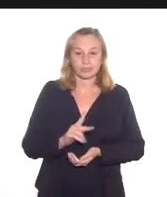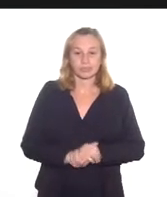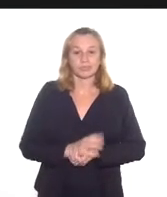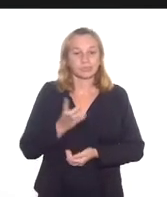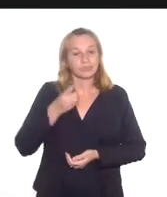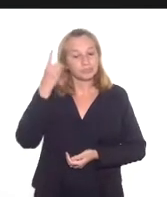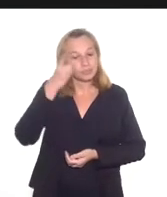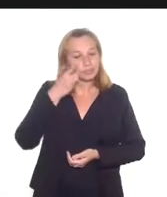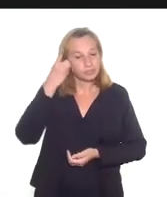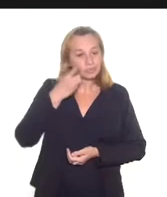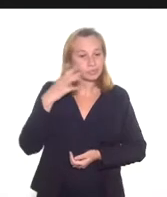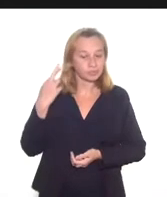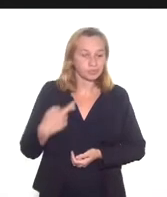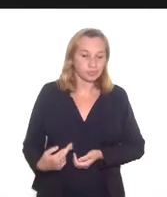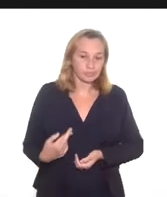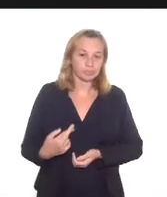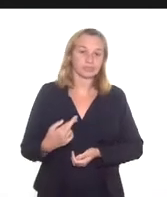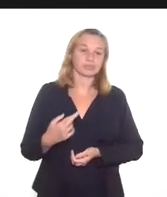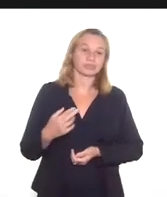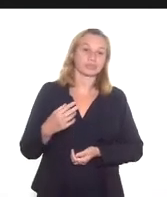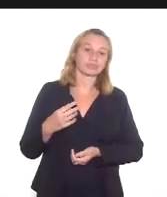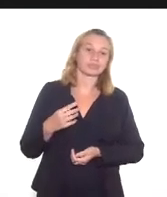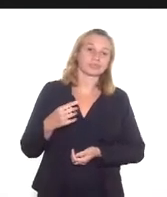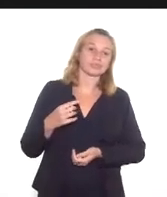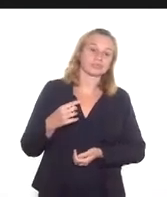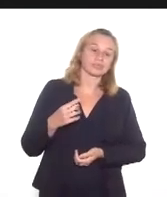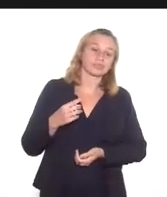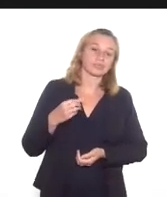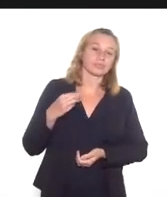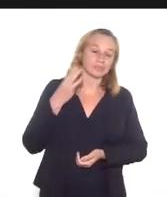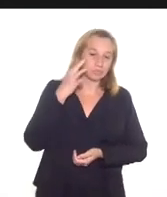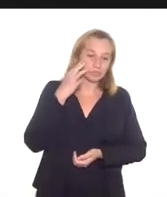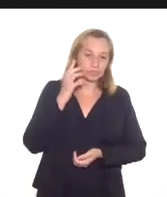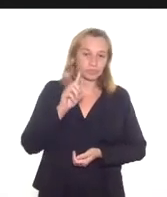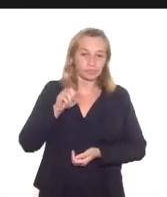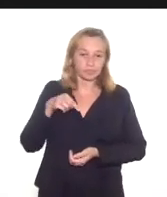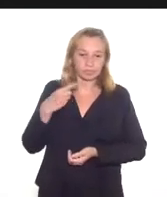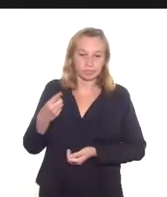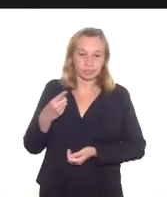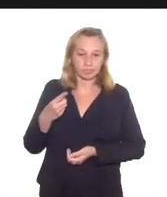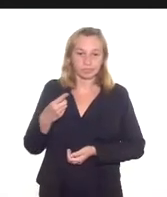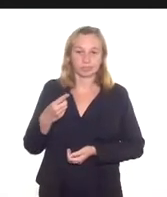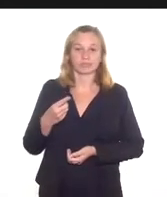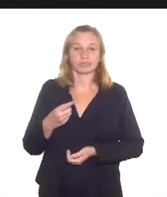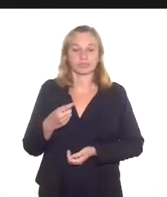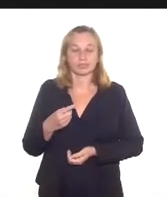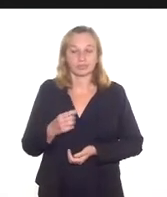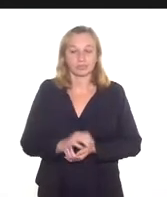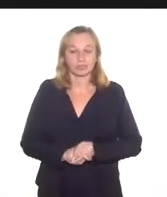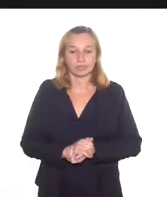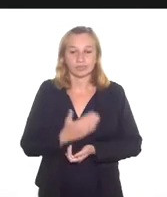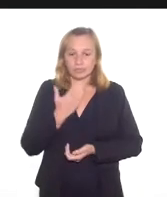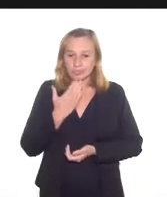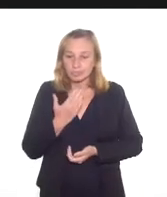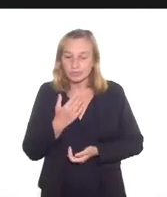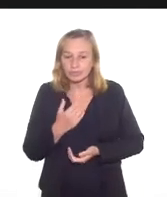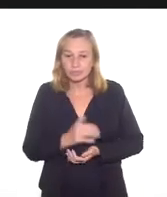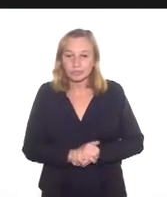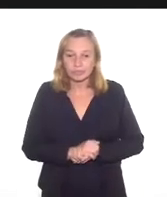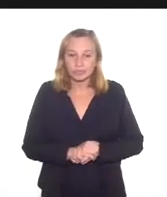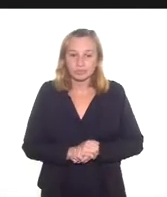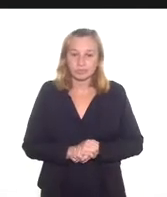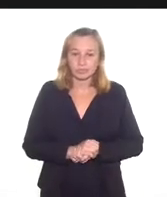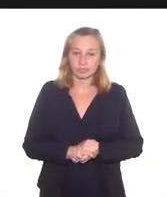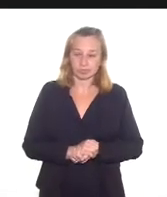Deputada Renata, declaração, Valdec. Foi a deputada Marta que pediu pela ordem. Serafine, presidente. Mônica Serafine, Francisco.